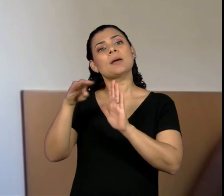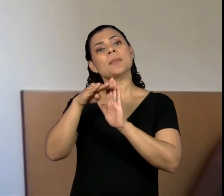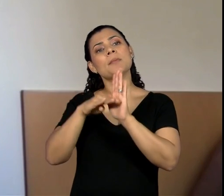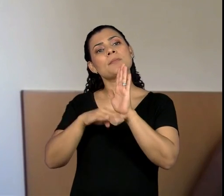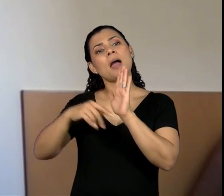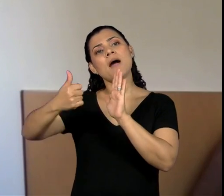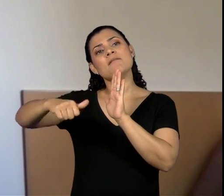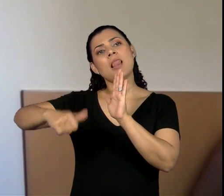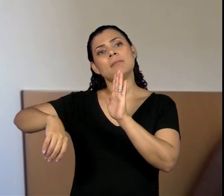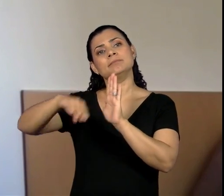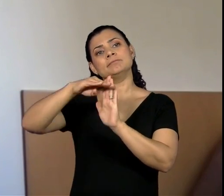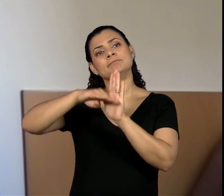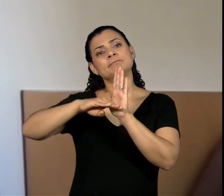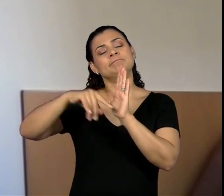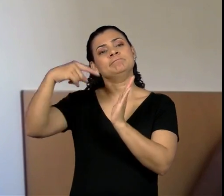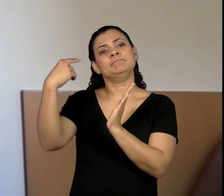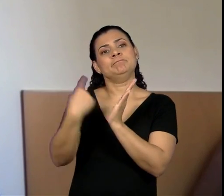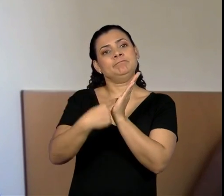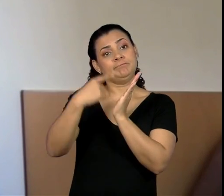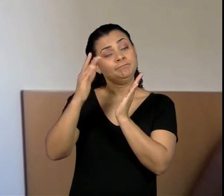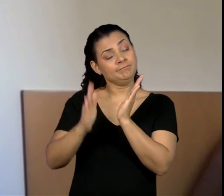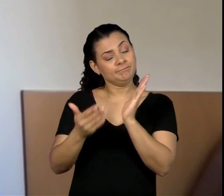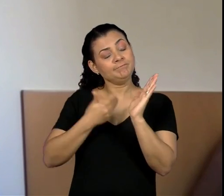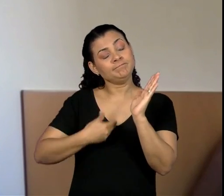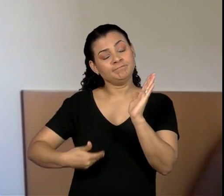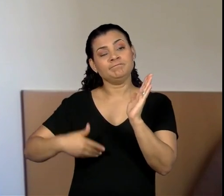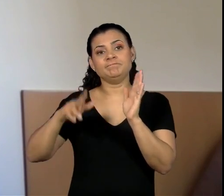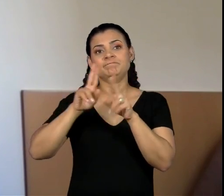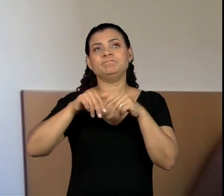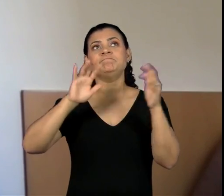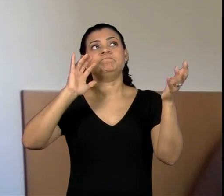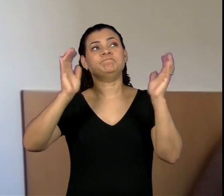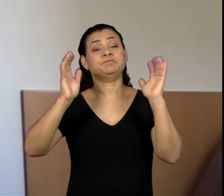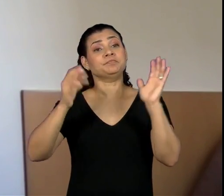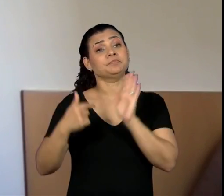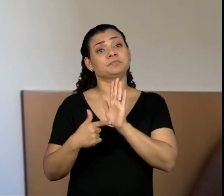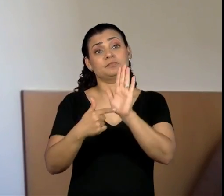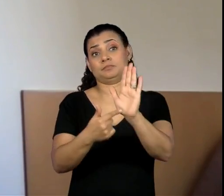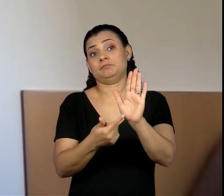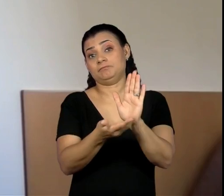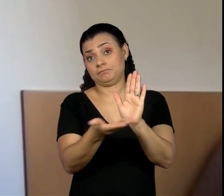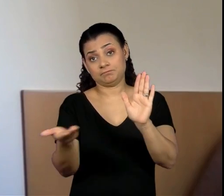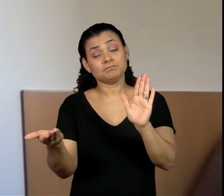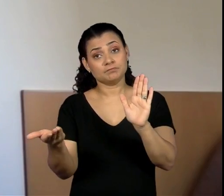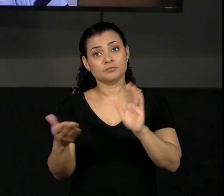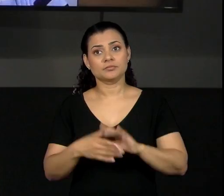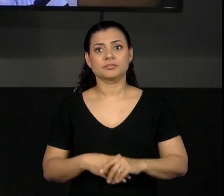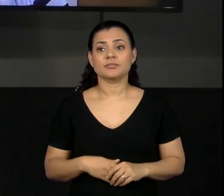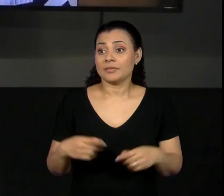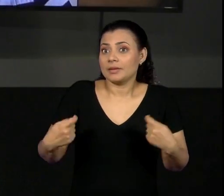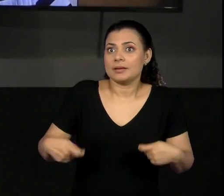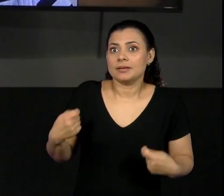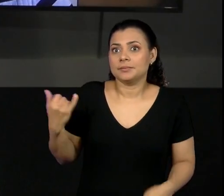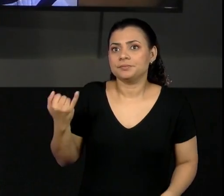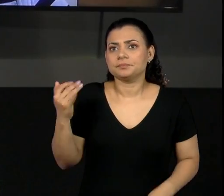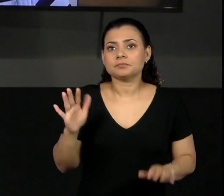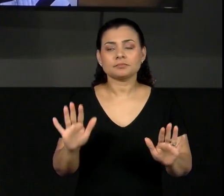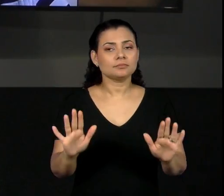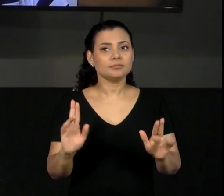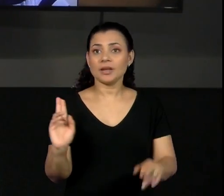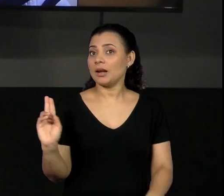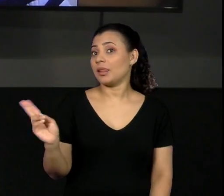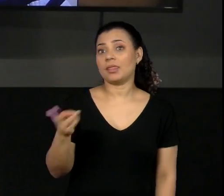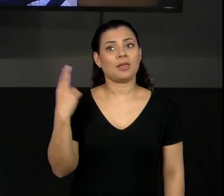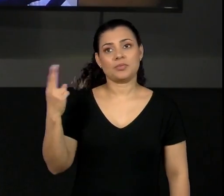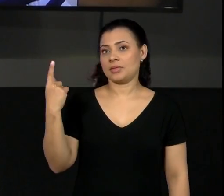avaliados pelo painel intergovernamental sobre mudança do clima apontam como sendo necessários. Não tem como a